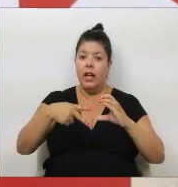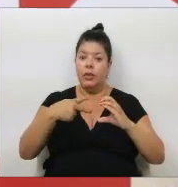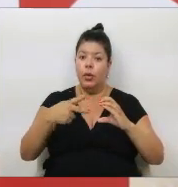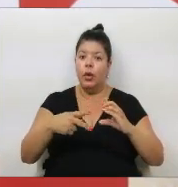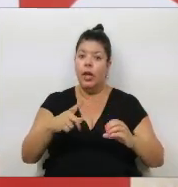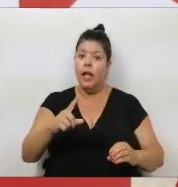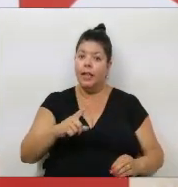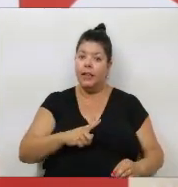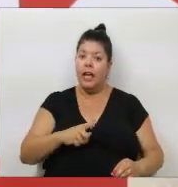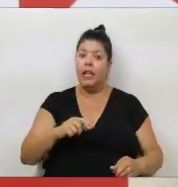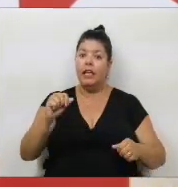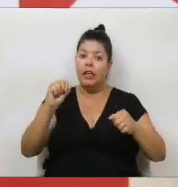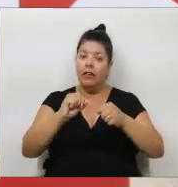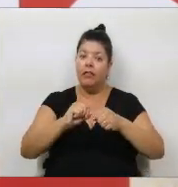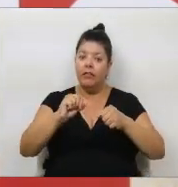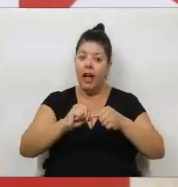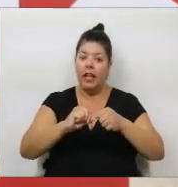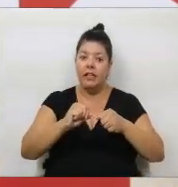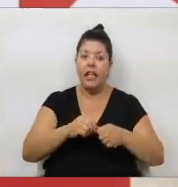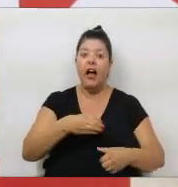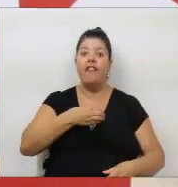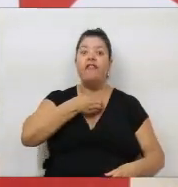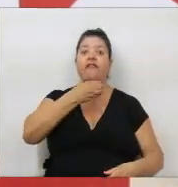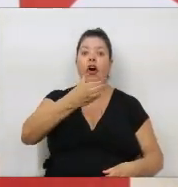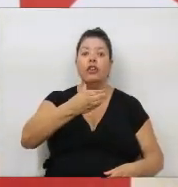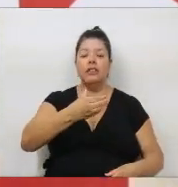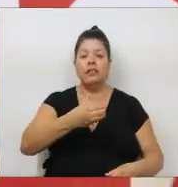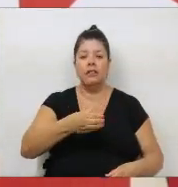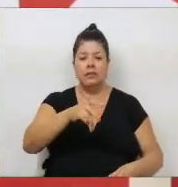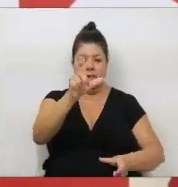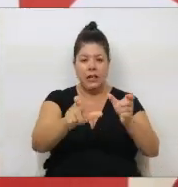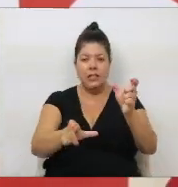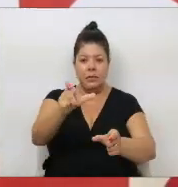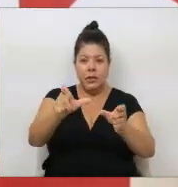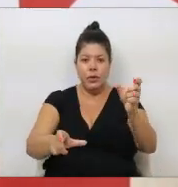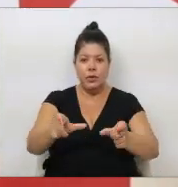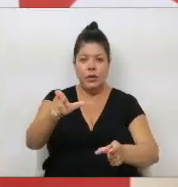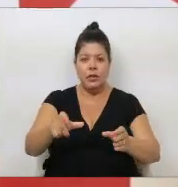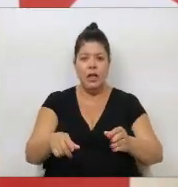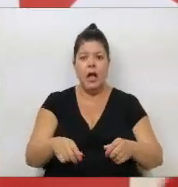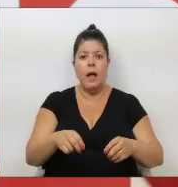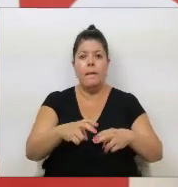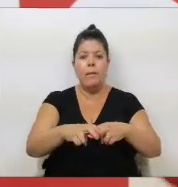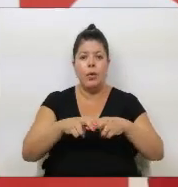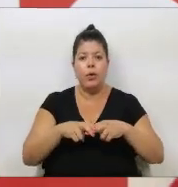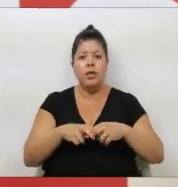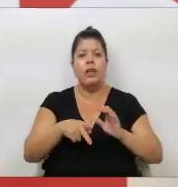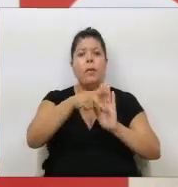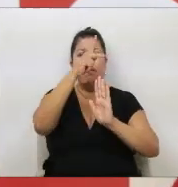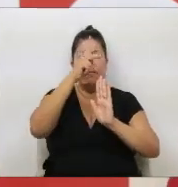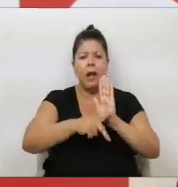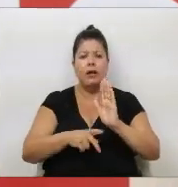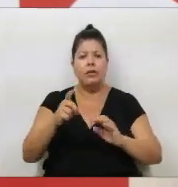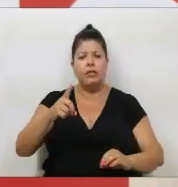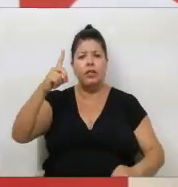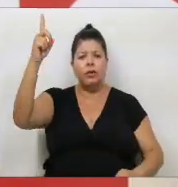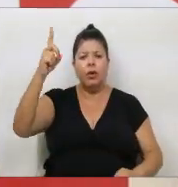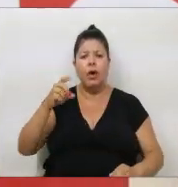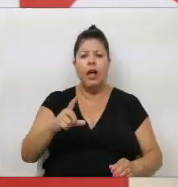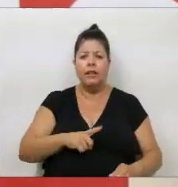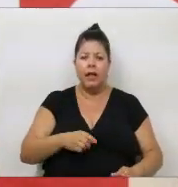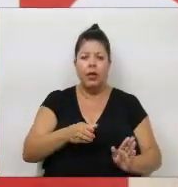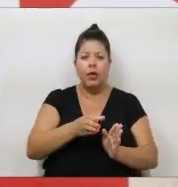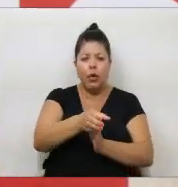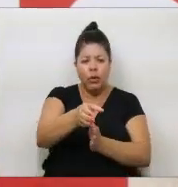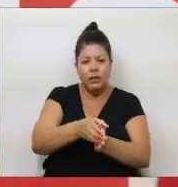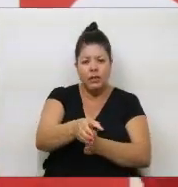ser a vez e a voz de todo cidadão e cidadã. E para isso tem o plano diretor, para isso tem os conselhos todos para